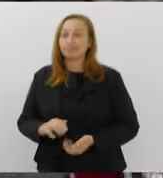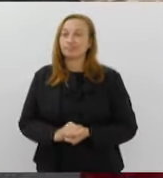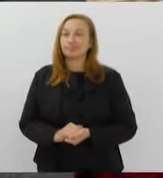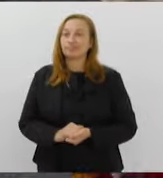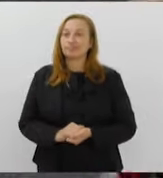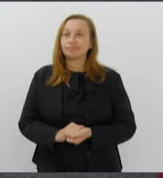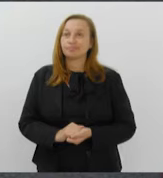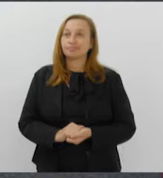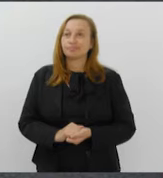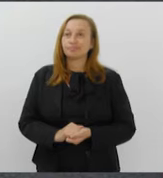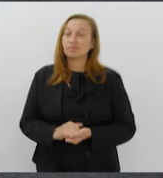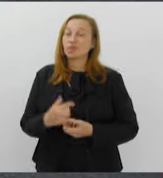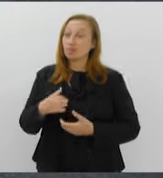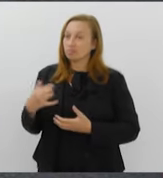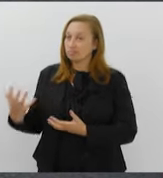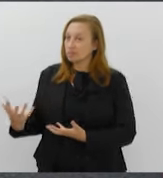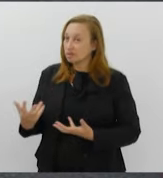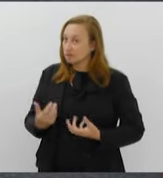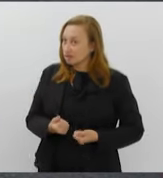eu recebi